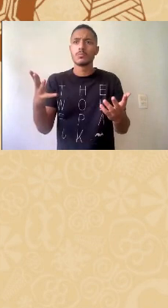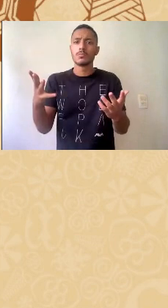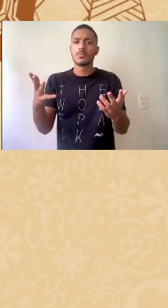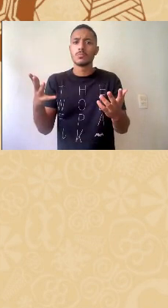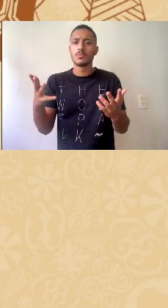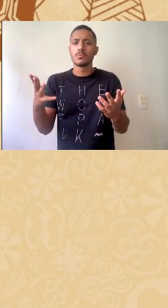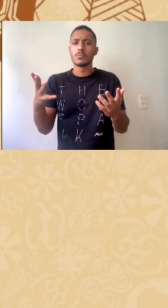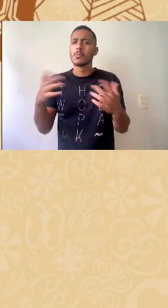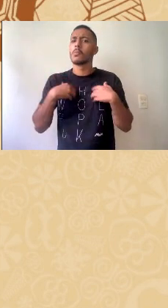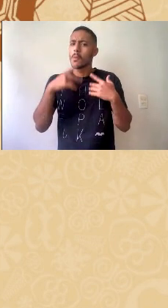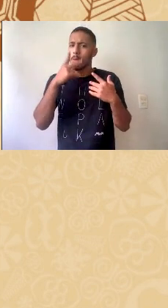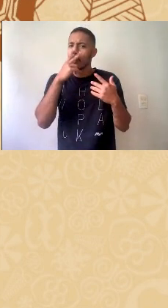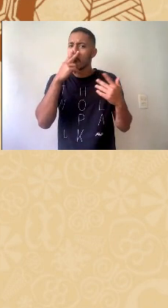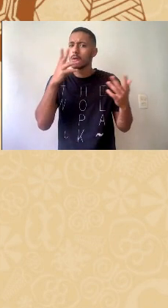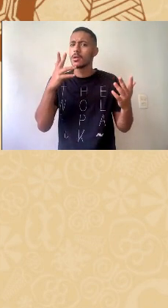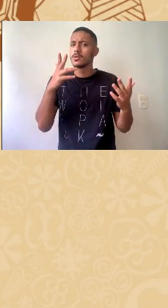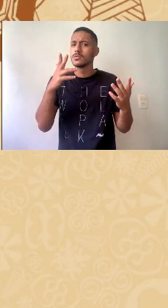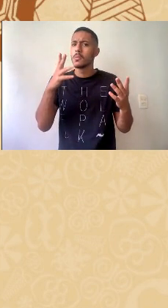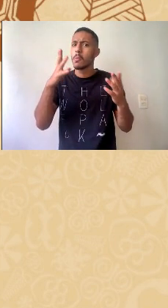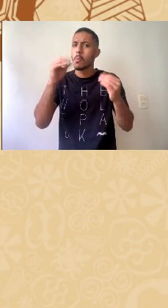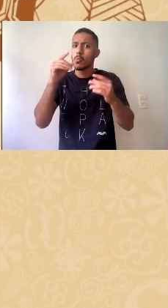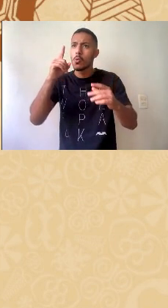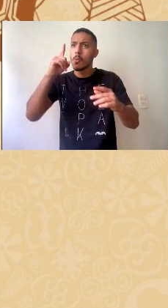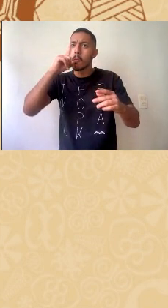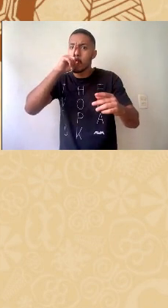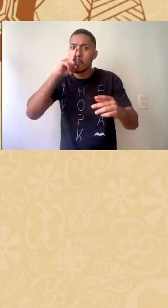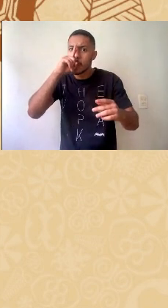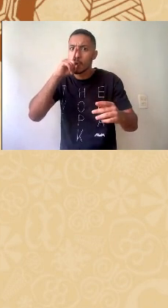Me parece muito perigoso.